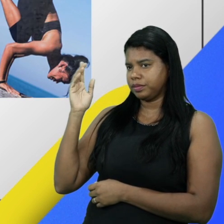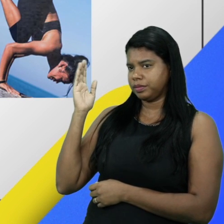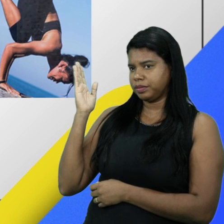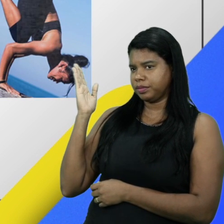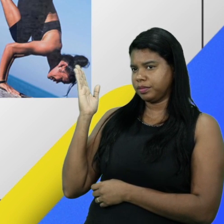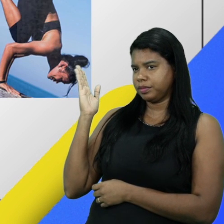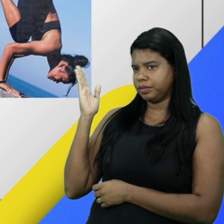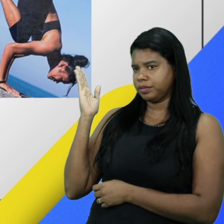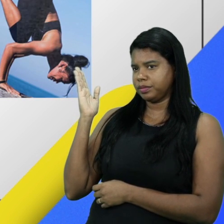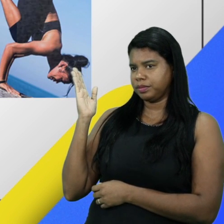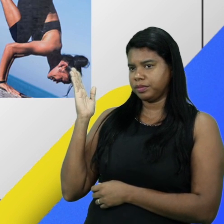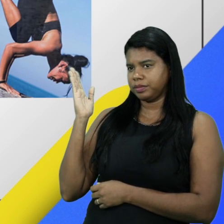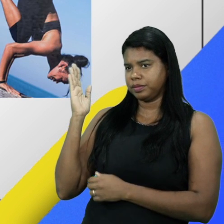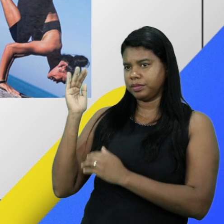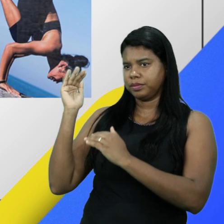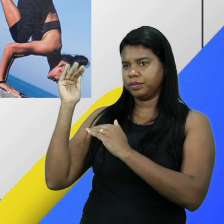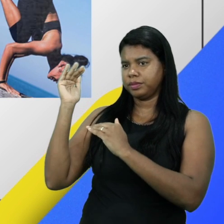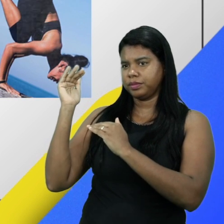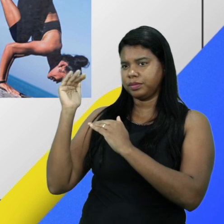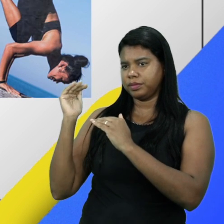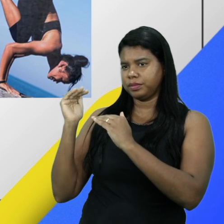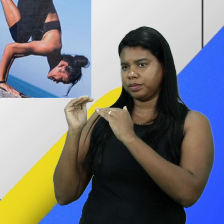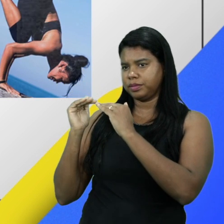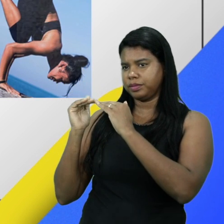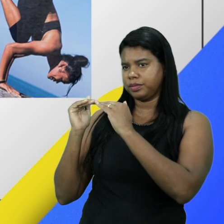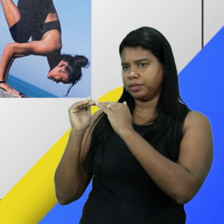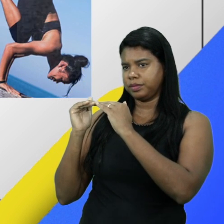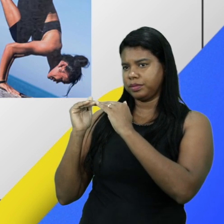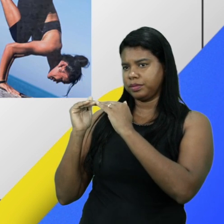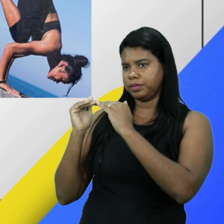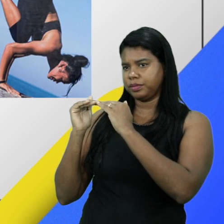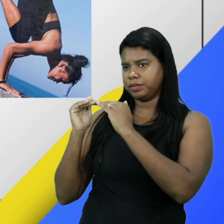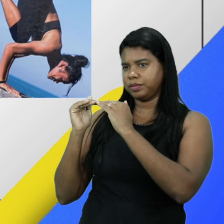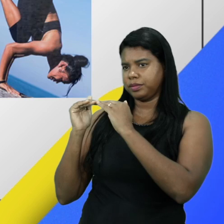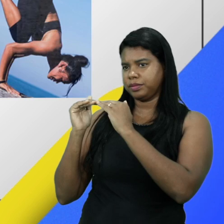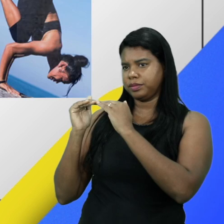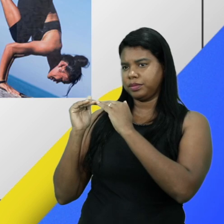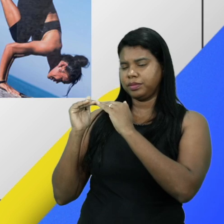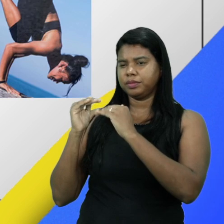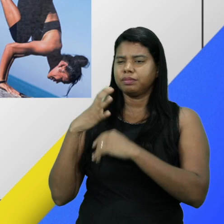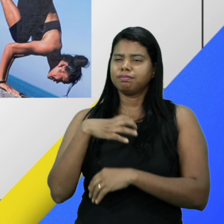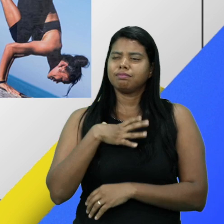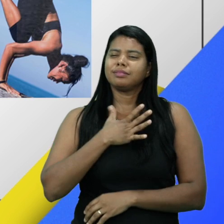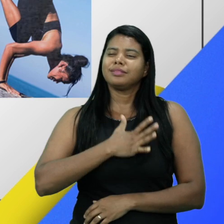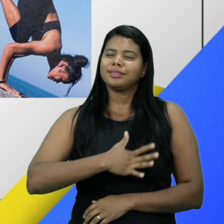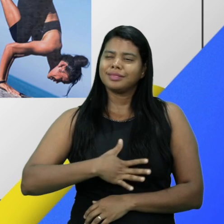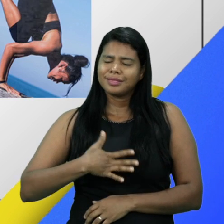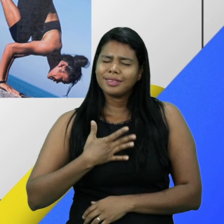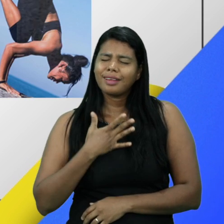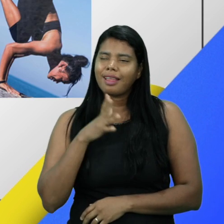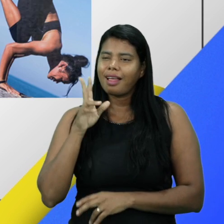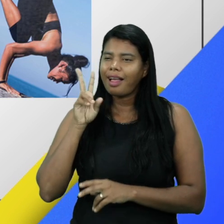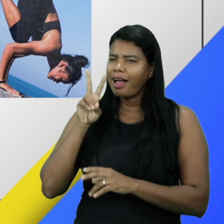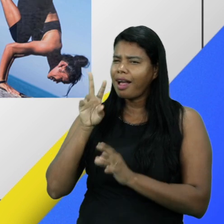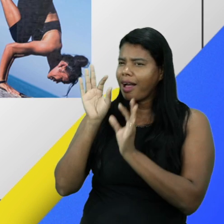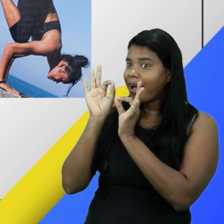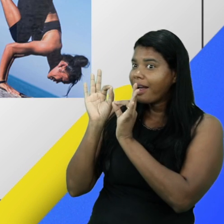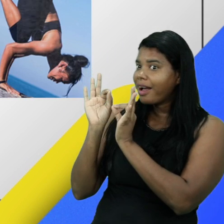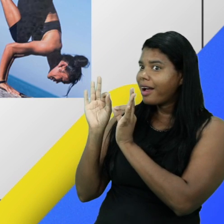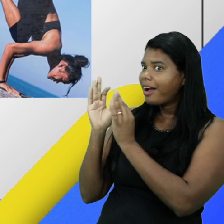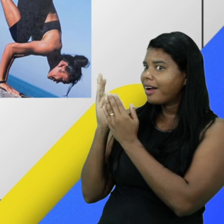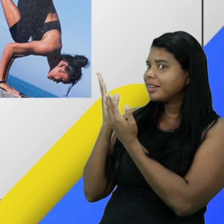gera um equilíbrio e você percebe a figura e se sente satisfeito em olhá-la, porque não existe